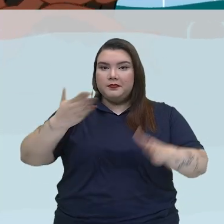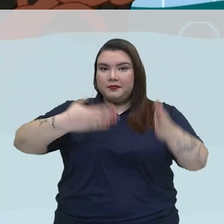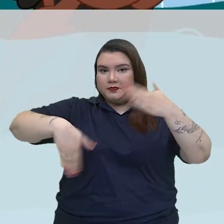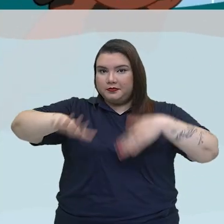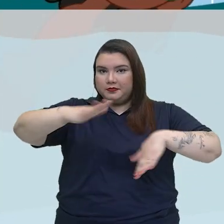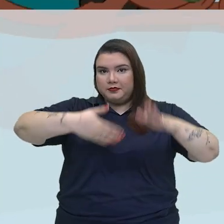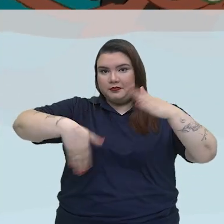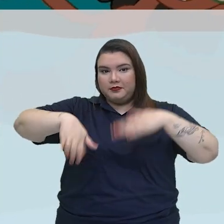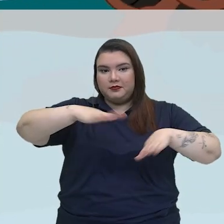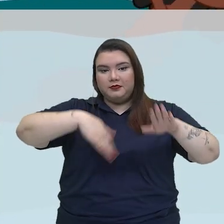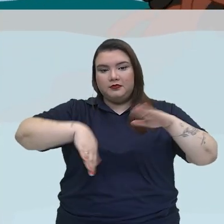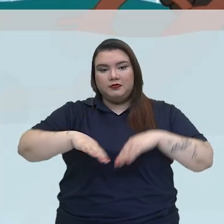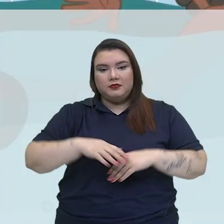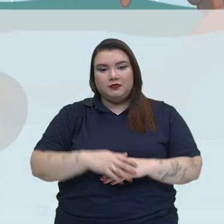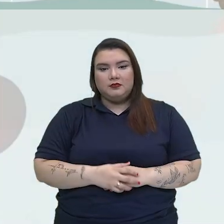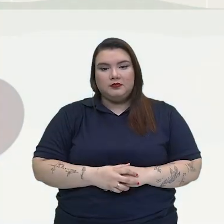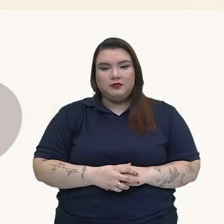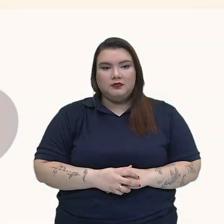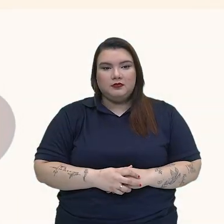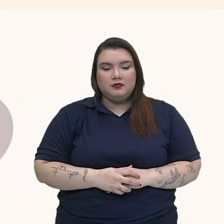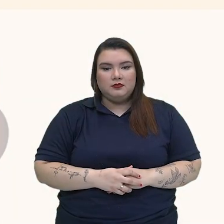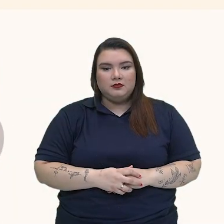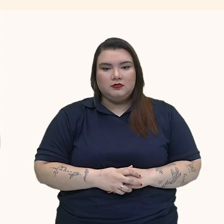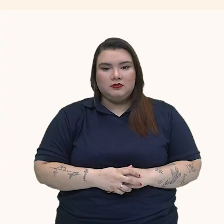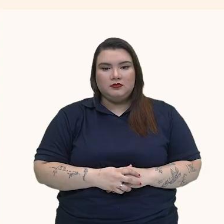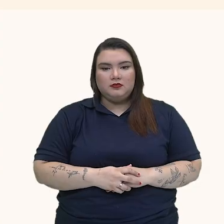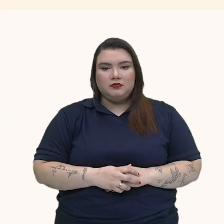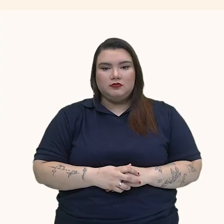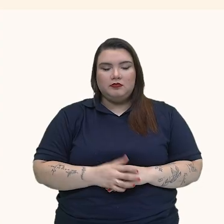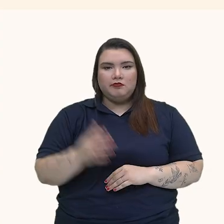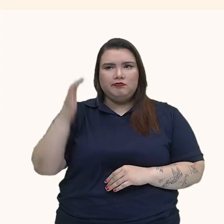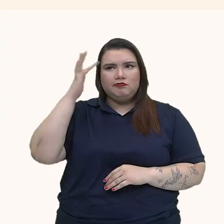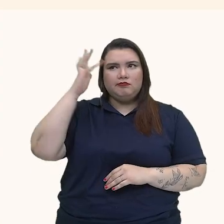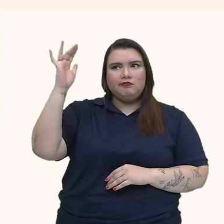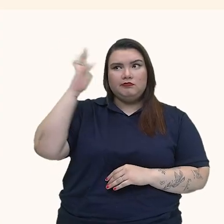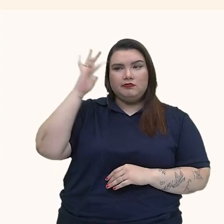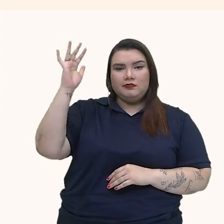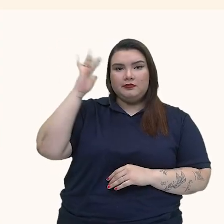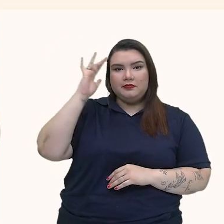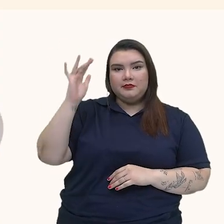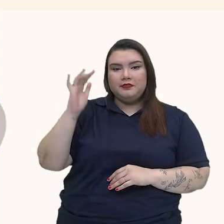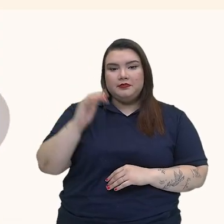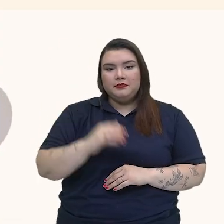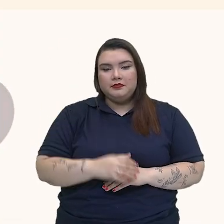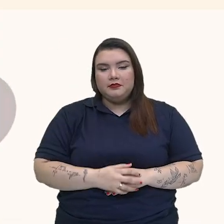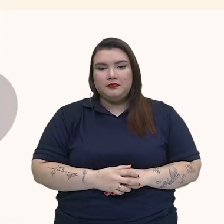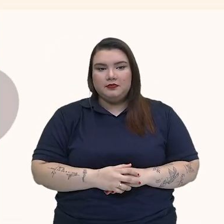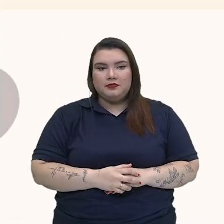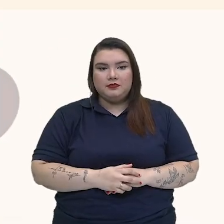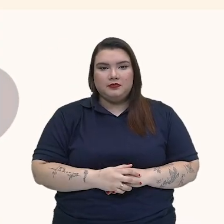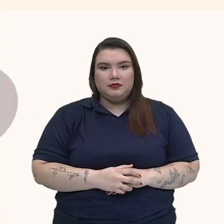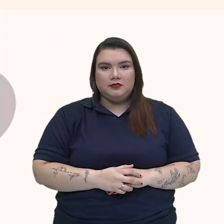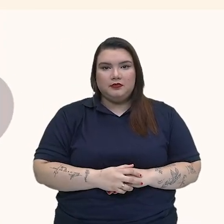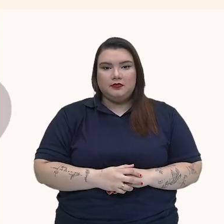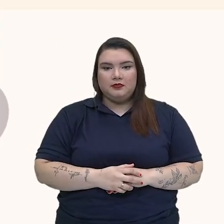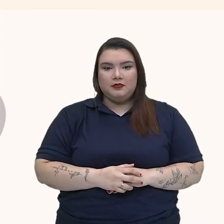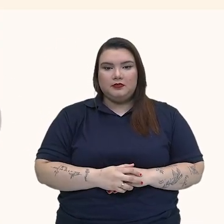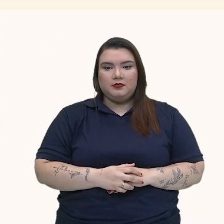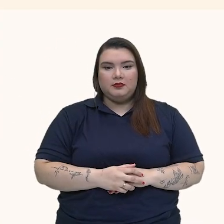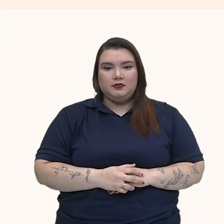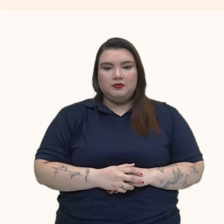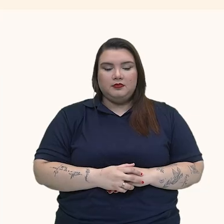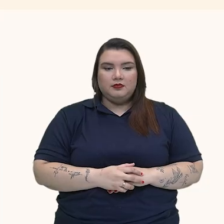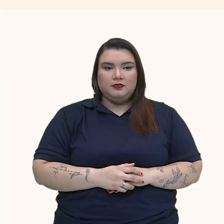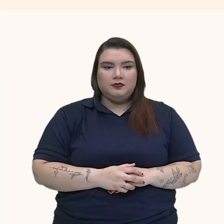swim, nadar. To think, pensar. To think,